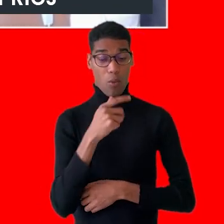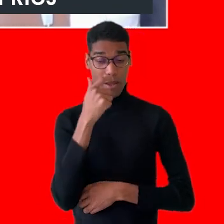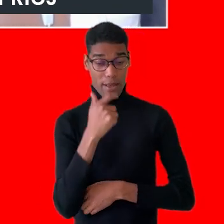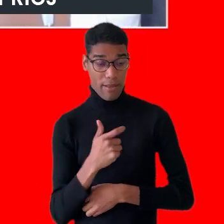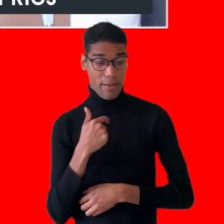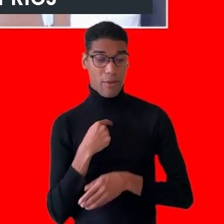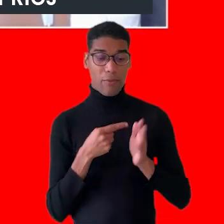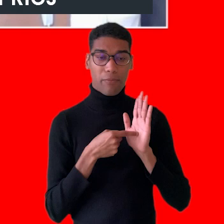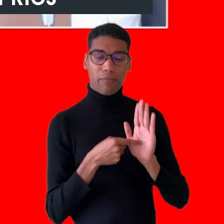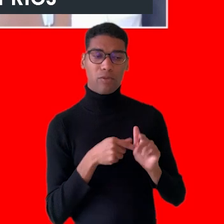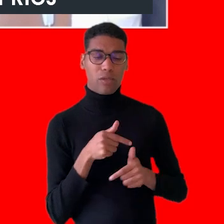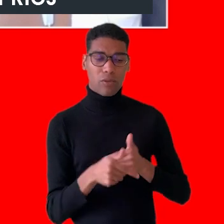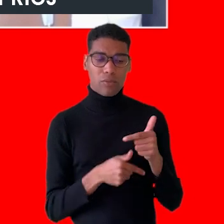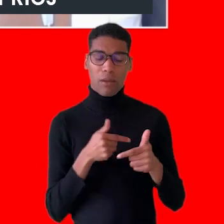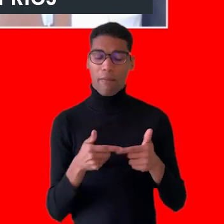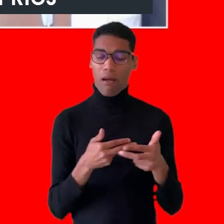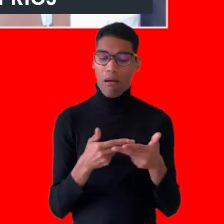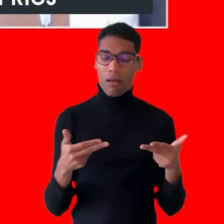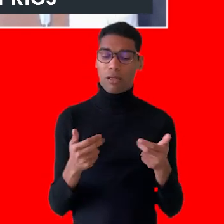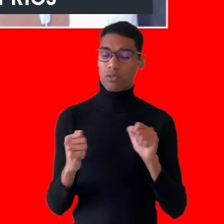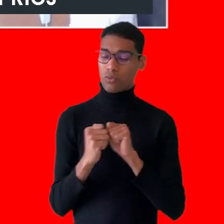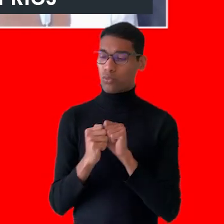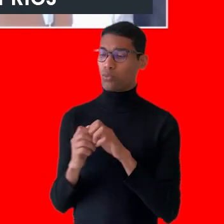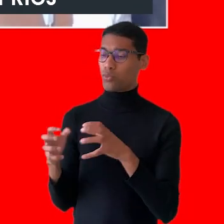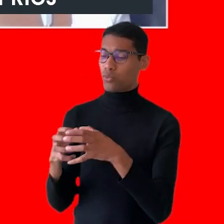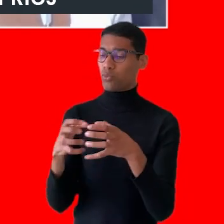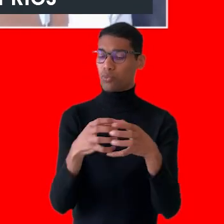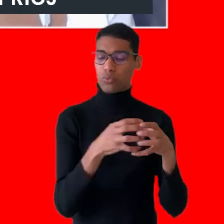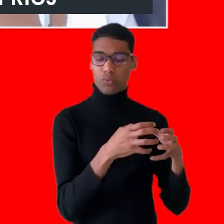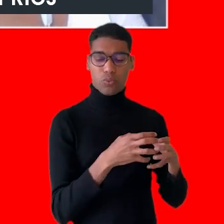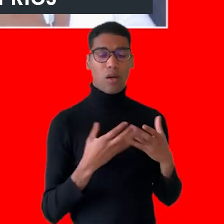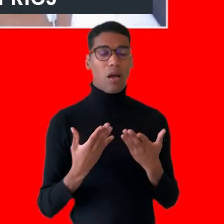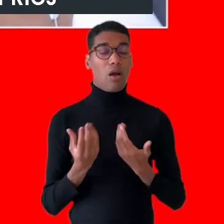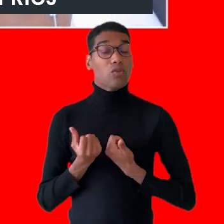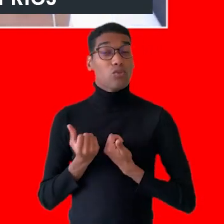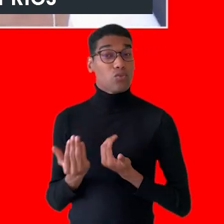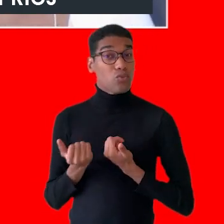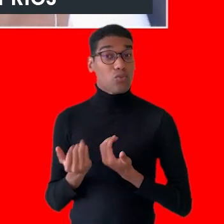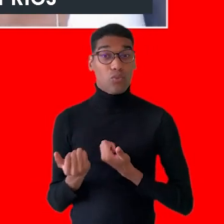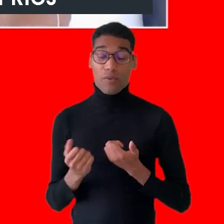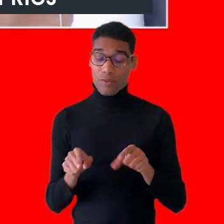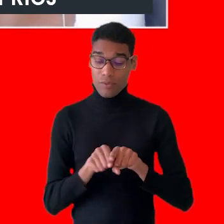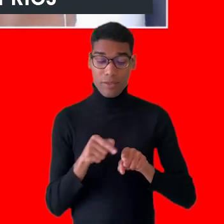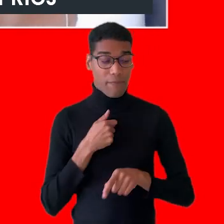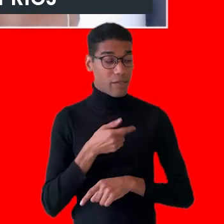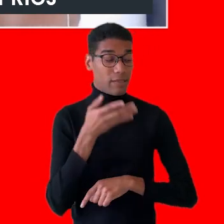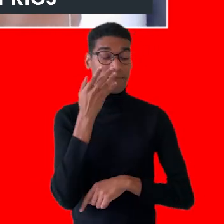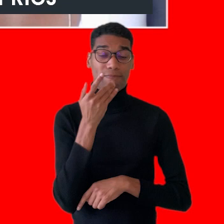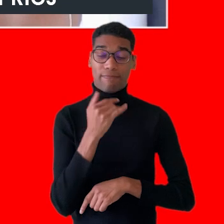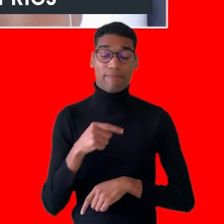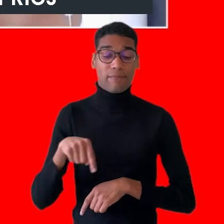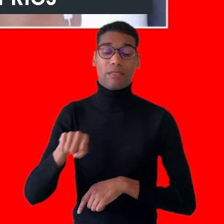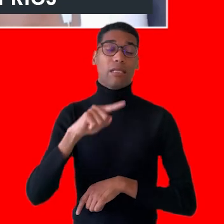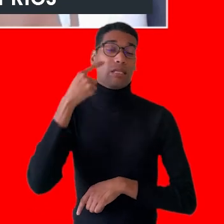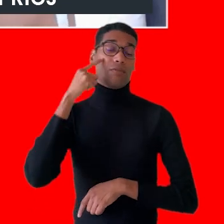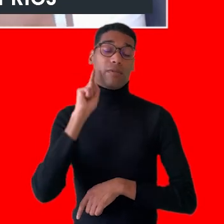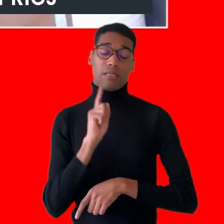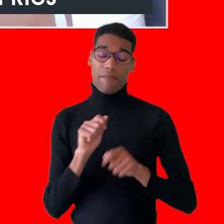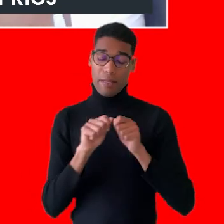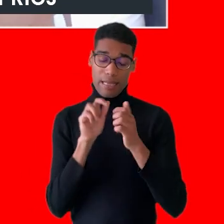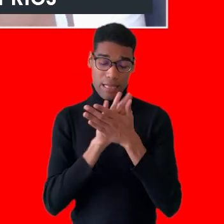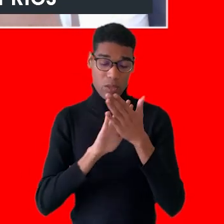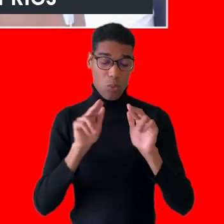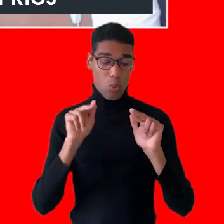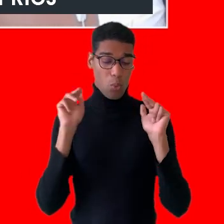lá com o trabalho que ele realiza e tantos outros coletivos, a nossa juventude e as nossas crianças não iam saber nunca a